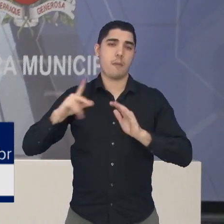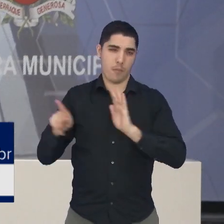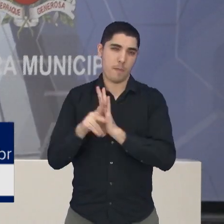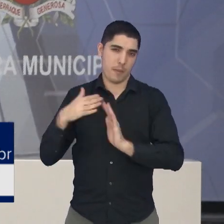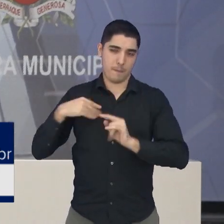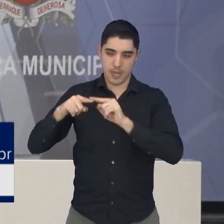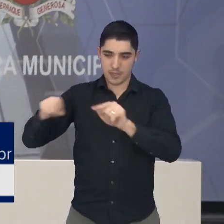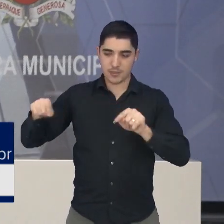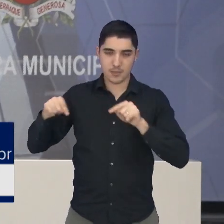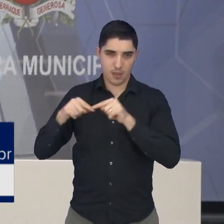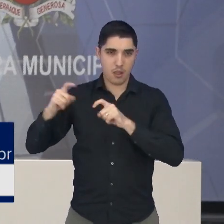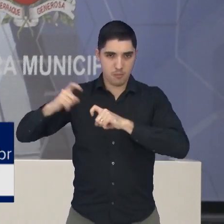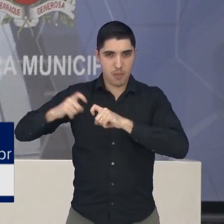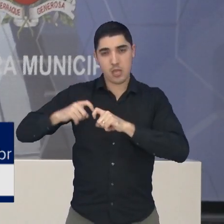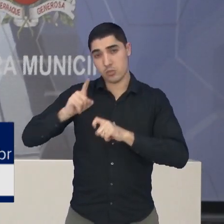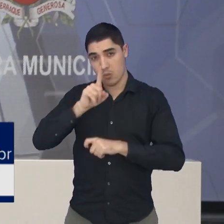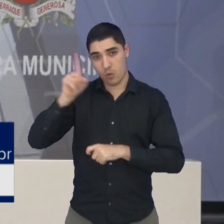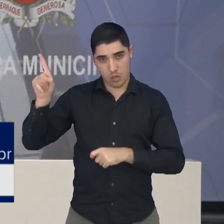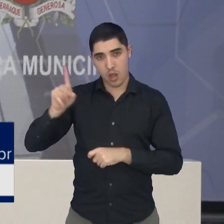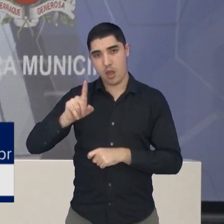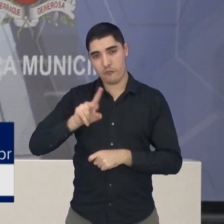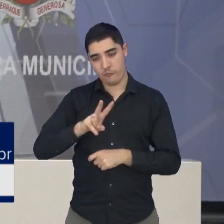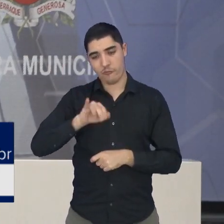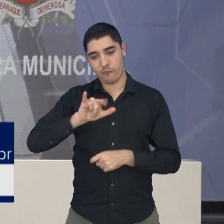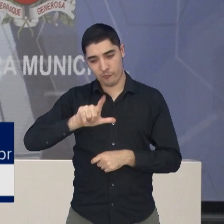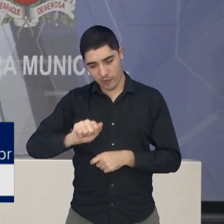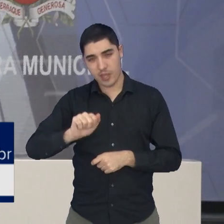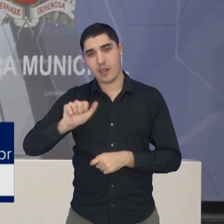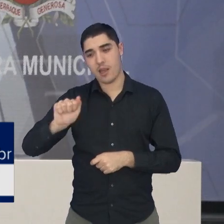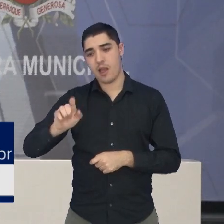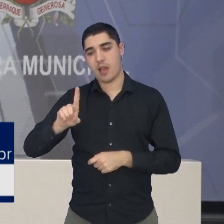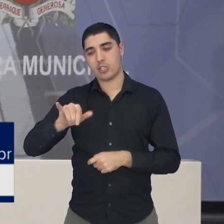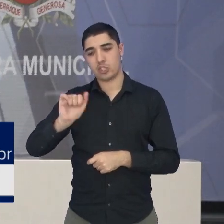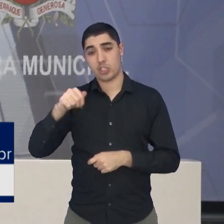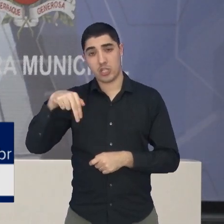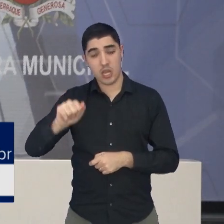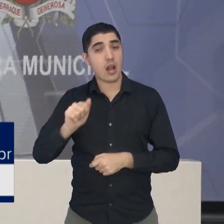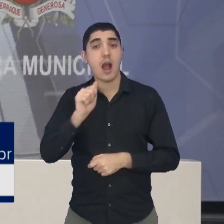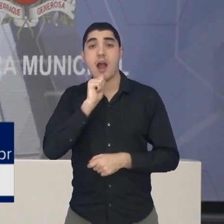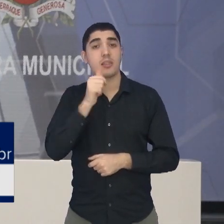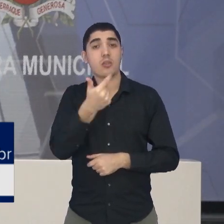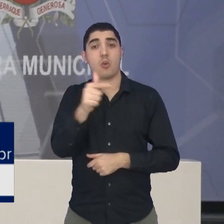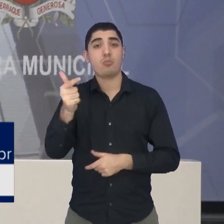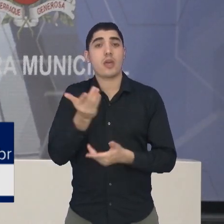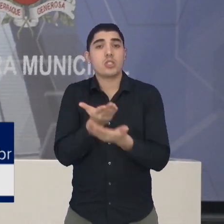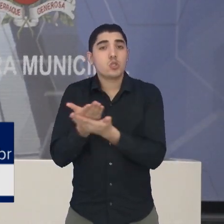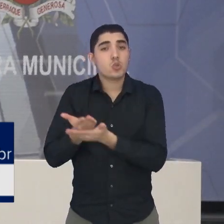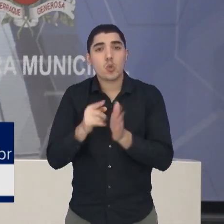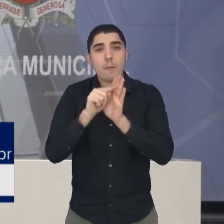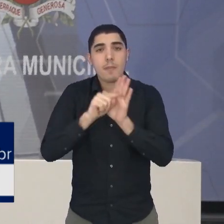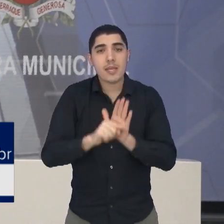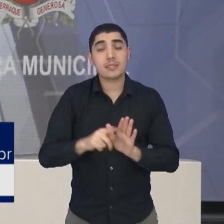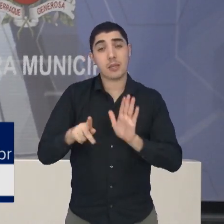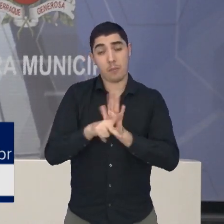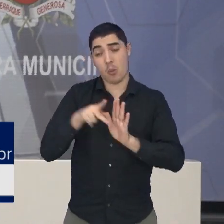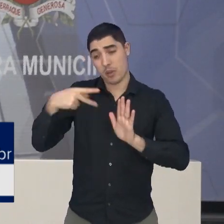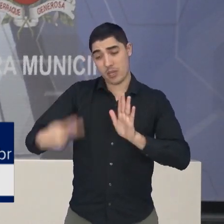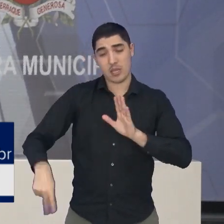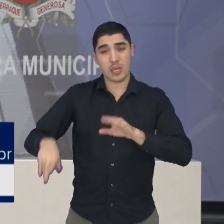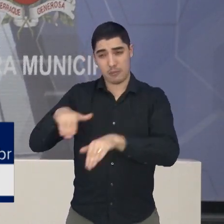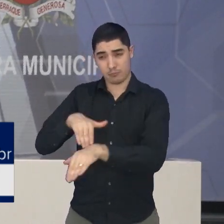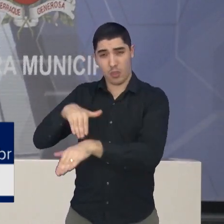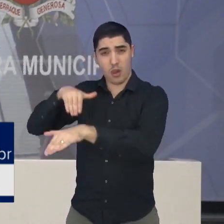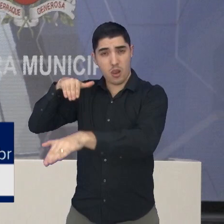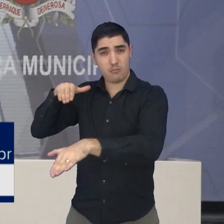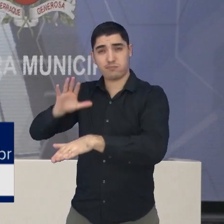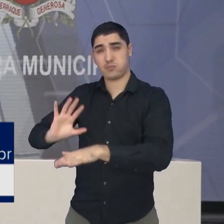Já está bem cheio. Não existe nenhum estudo aqui de impacto no trânsito, não existe nada. O projeto é muito ruim.